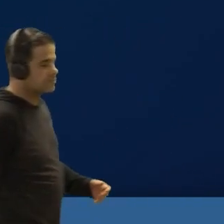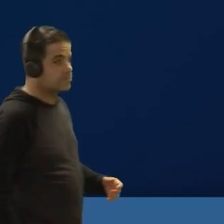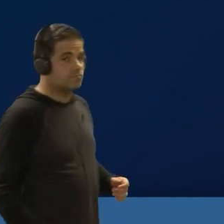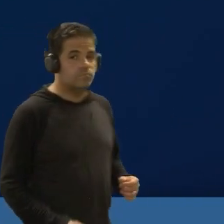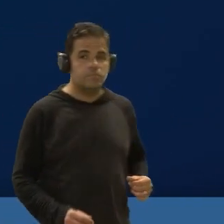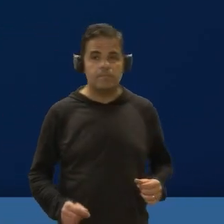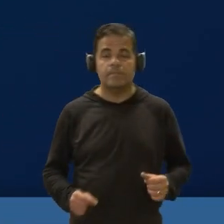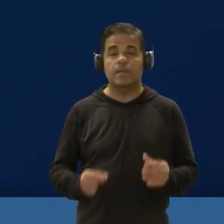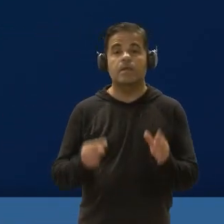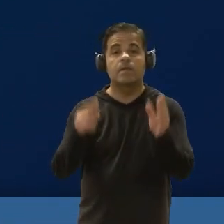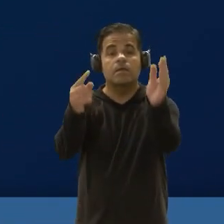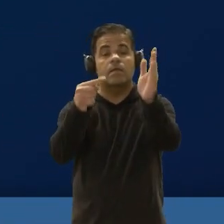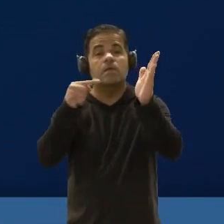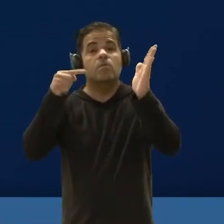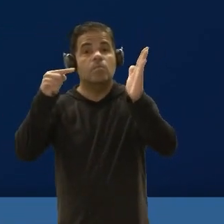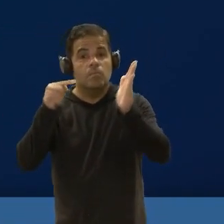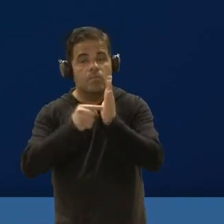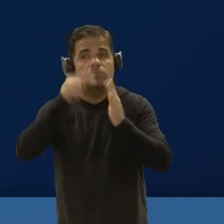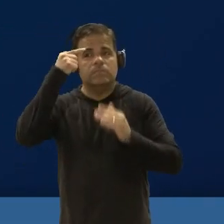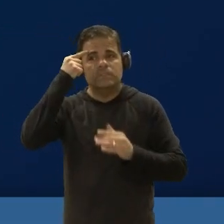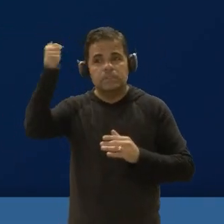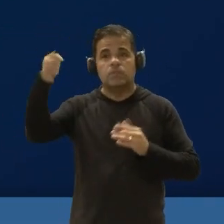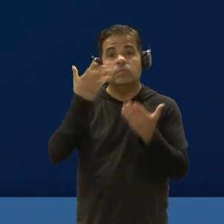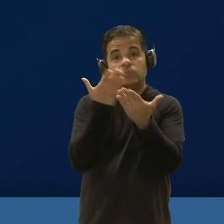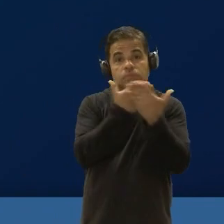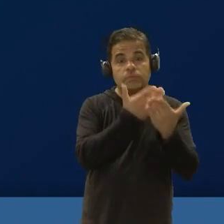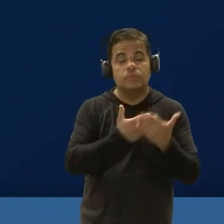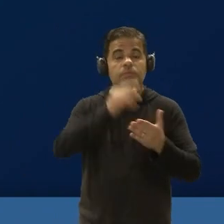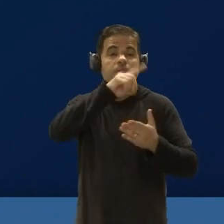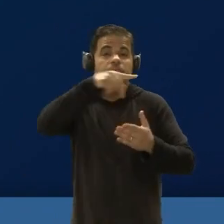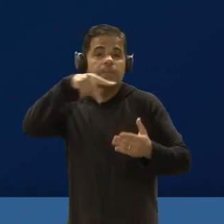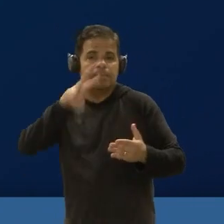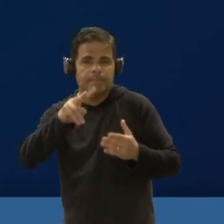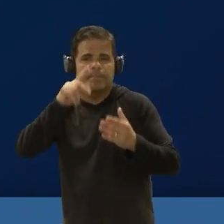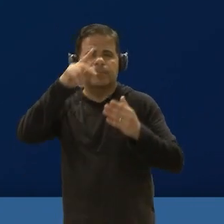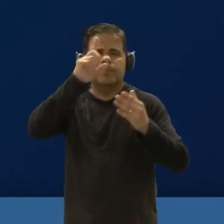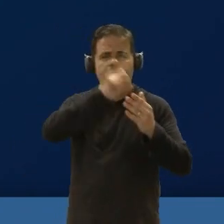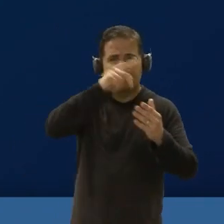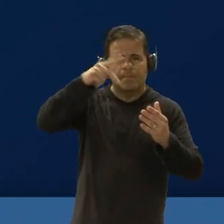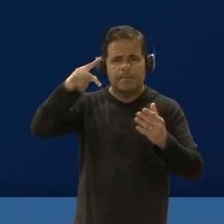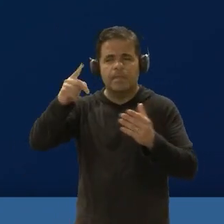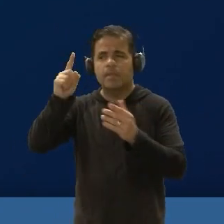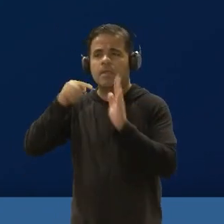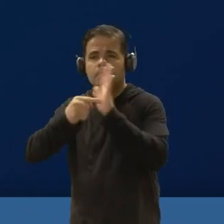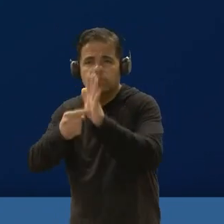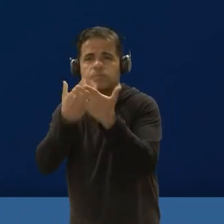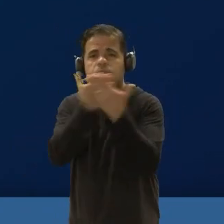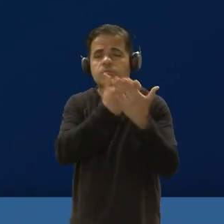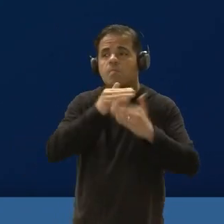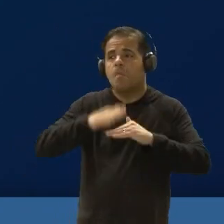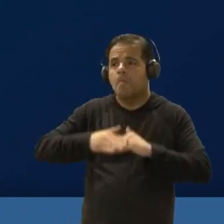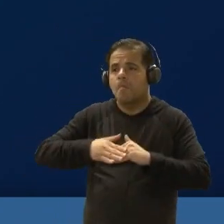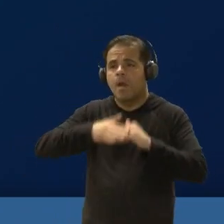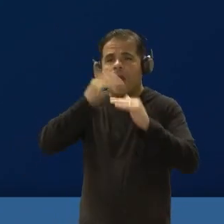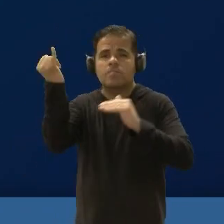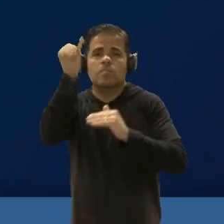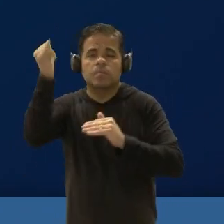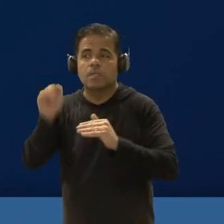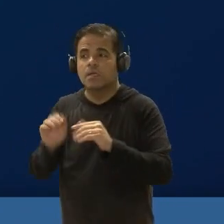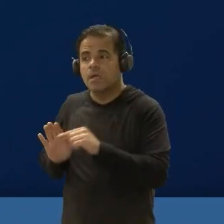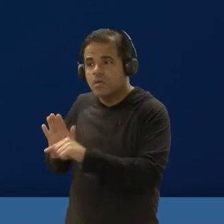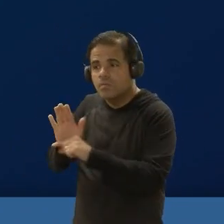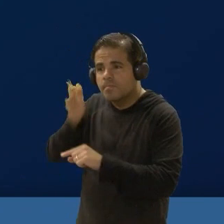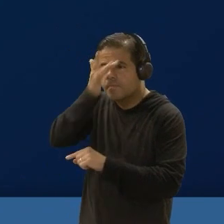lembrar, que o estudo DPP, um estudo que mostrou o que seria mais importante para fazer com uma pessoa